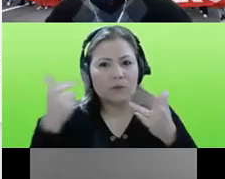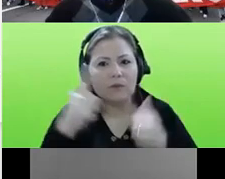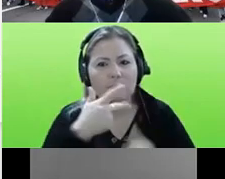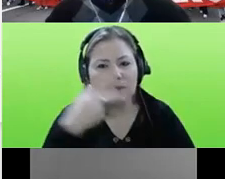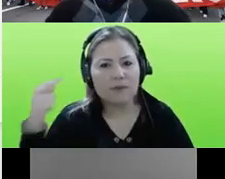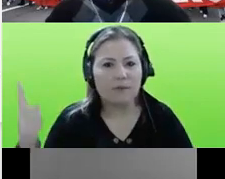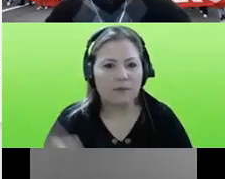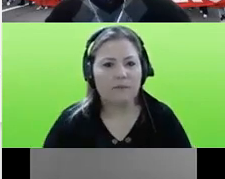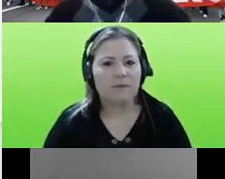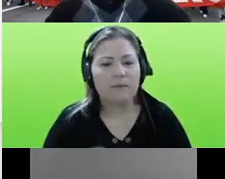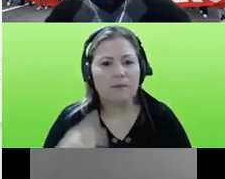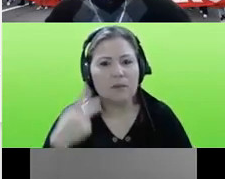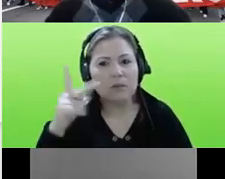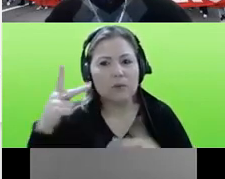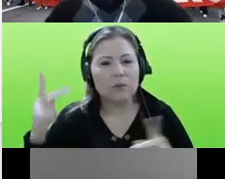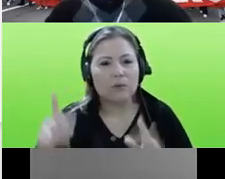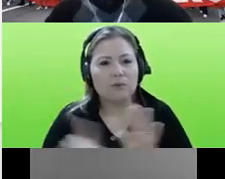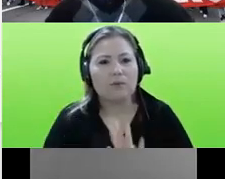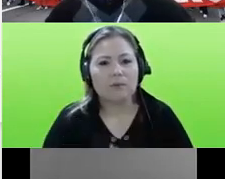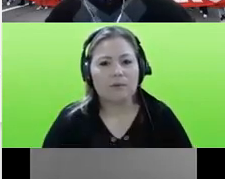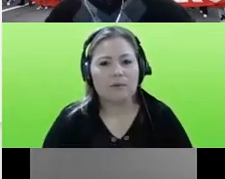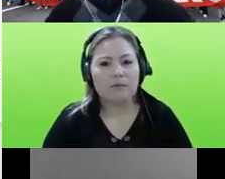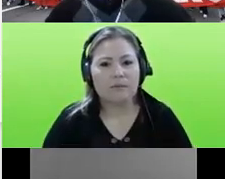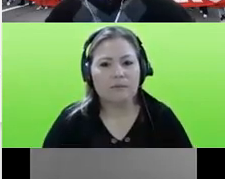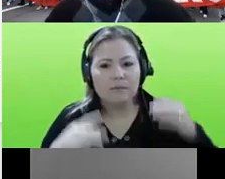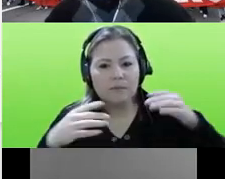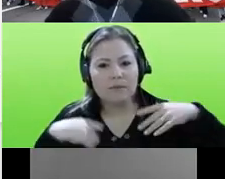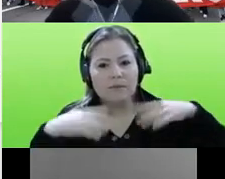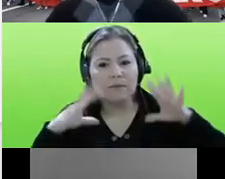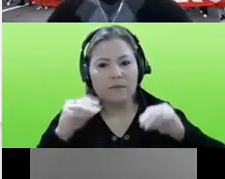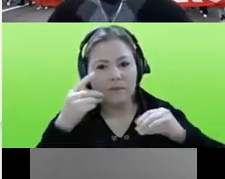para suas... Vamos ver se eu consigo fechar esse troço.